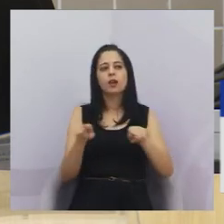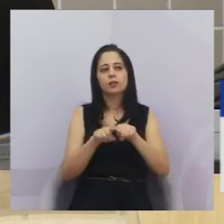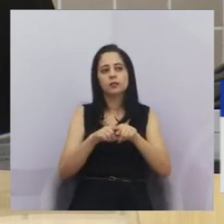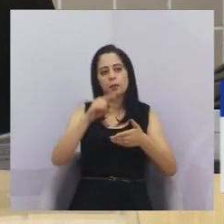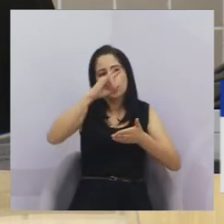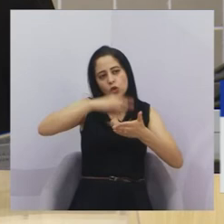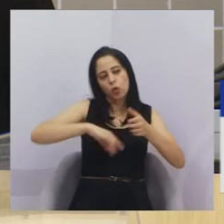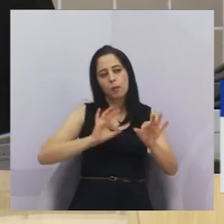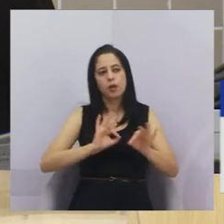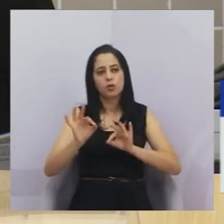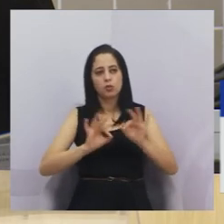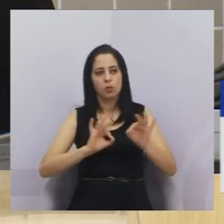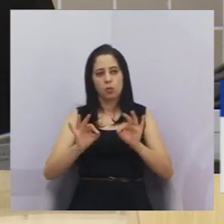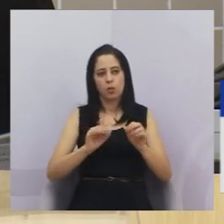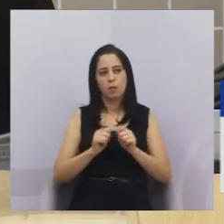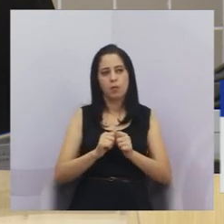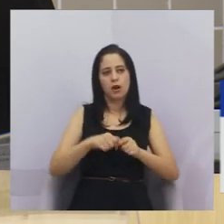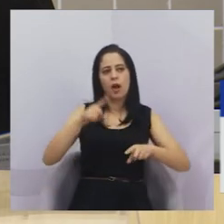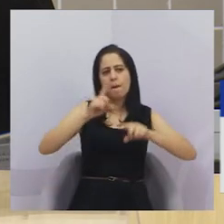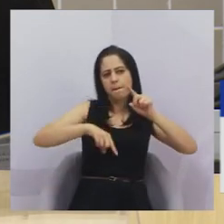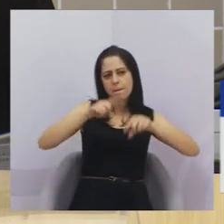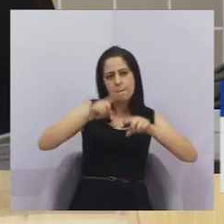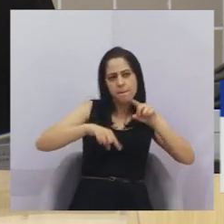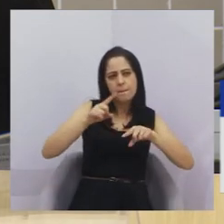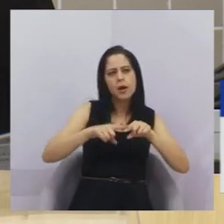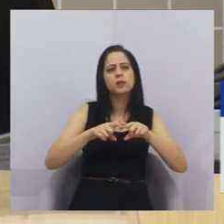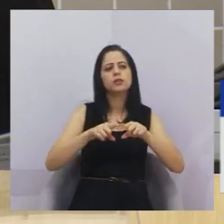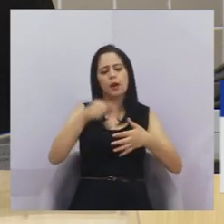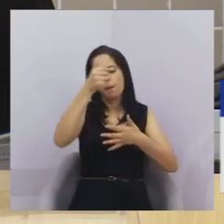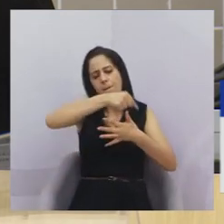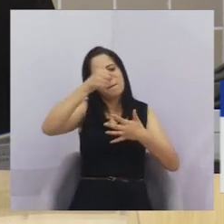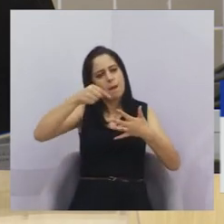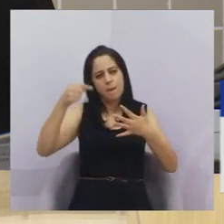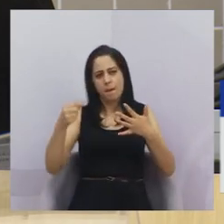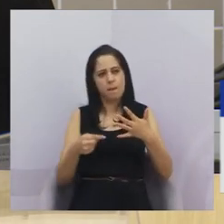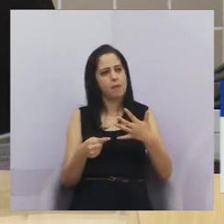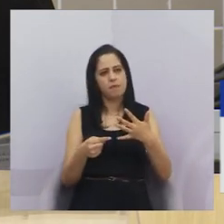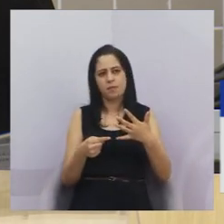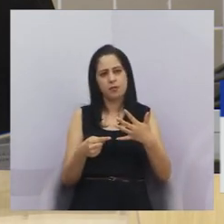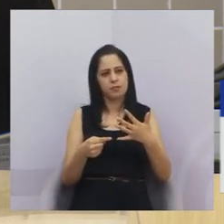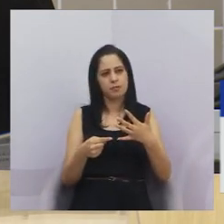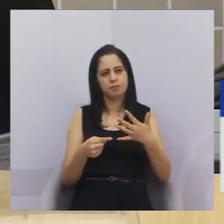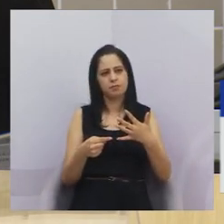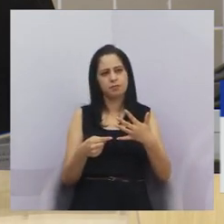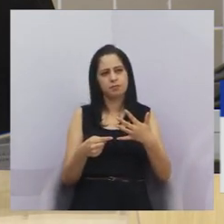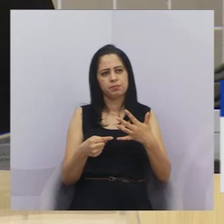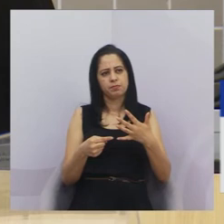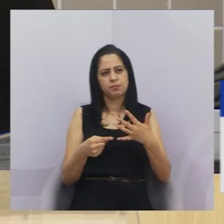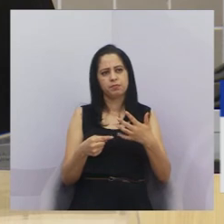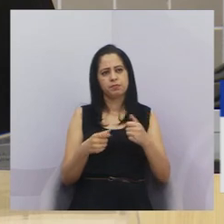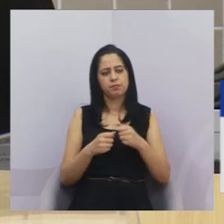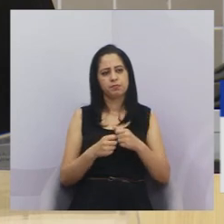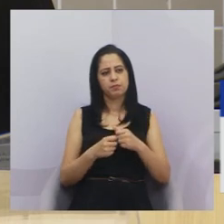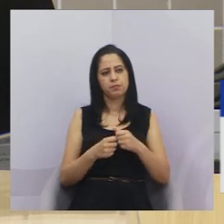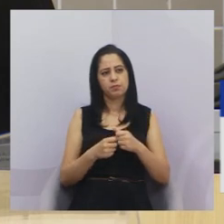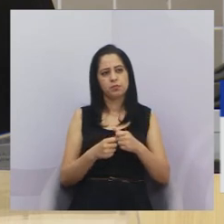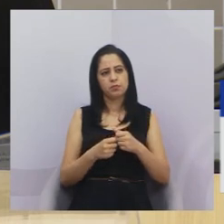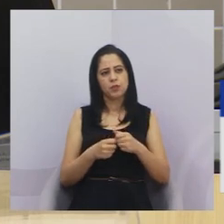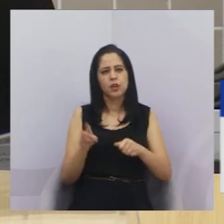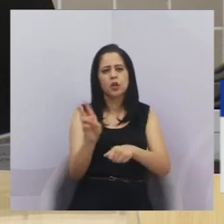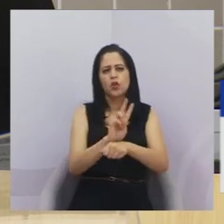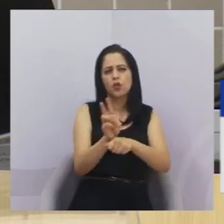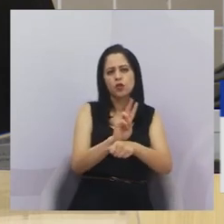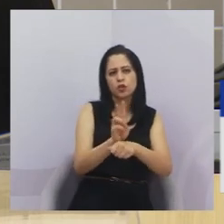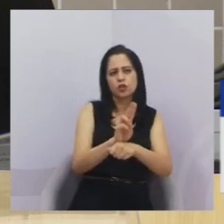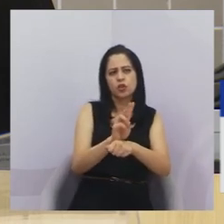documentos, coordenar os recursos materiais e de pessoal para a unidade, para pessoal da unidade. Supervisionar